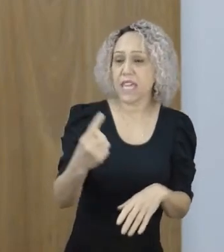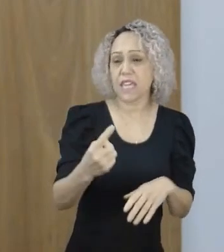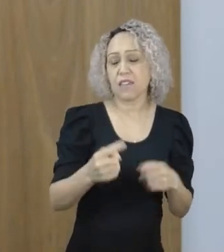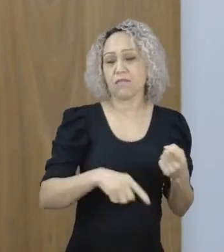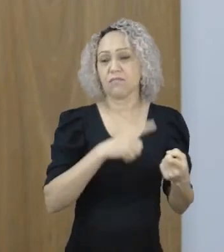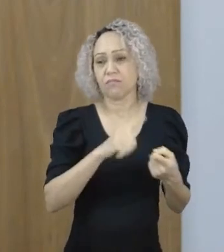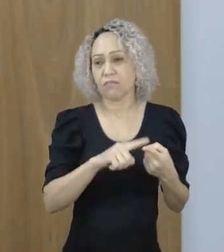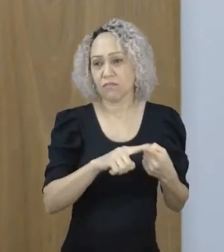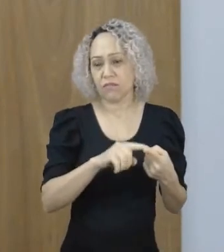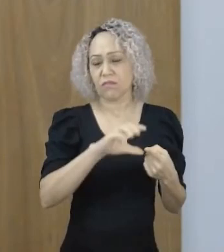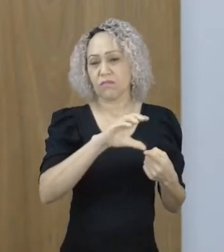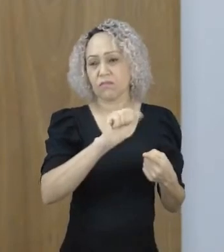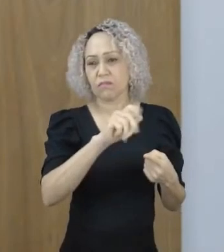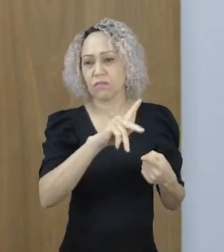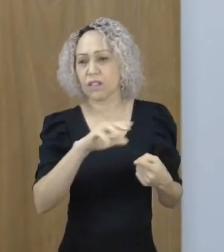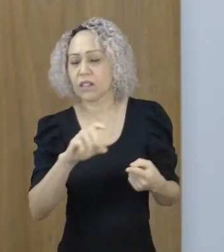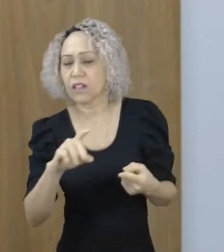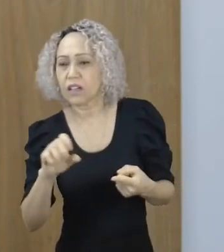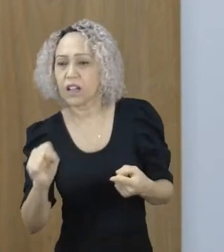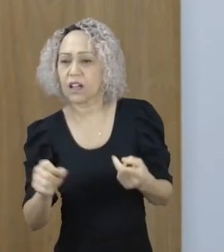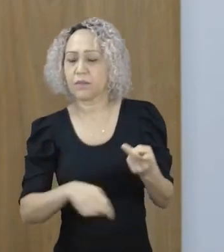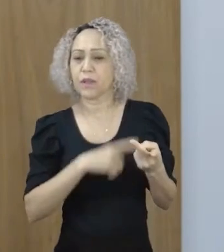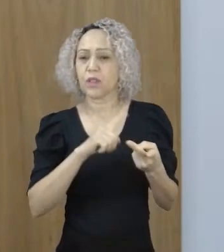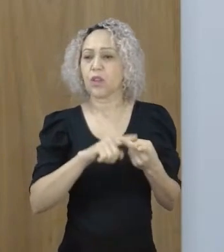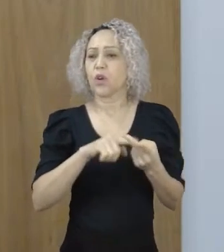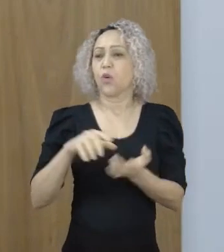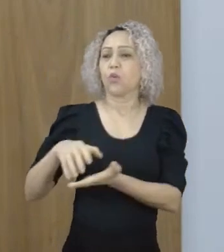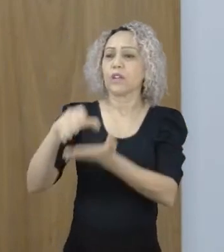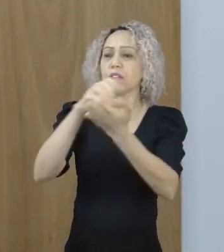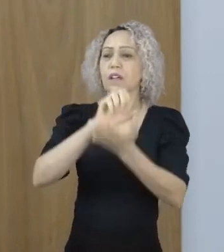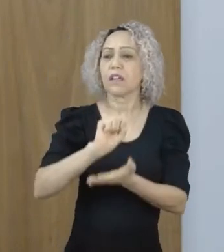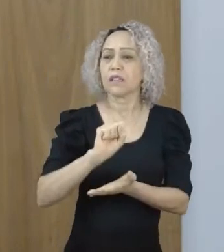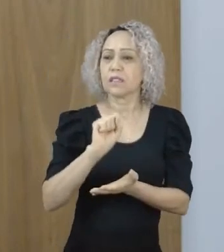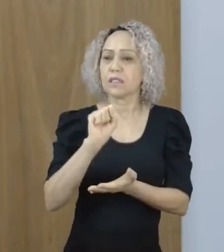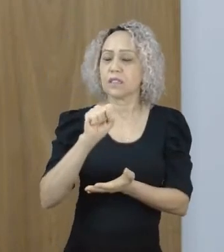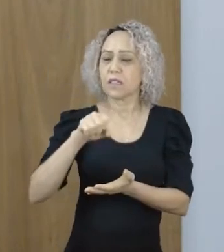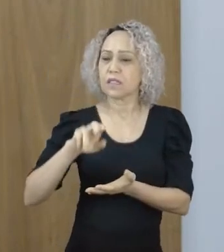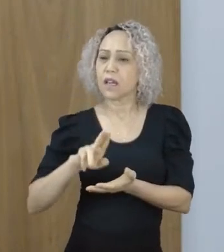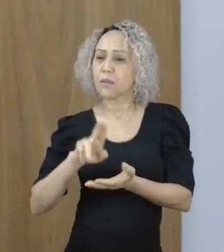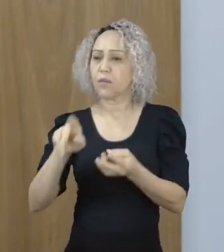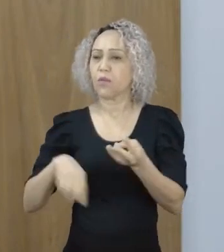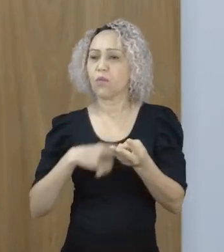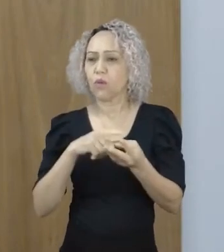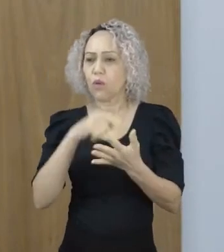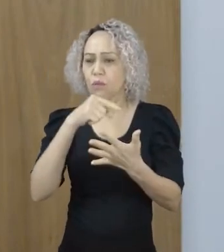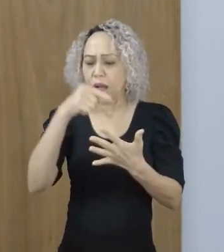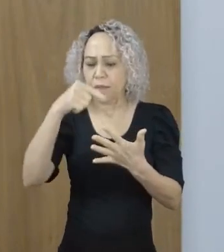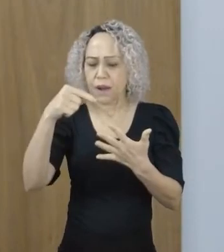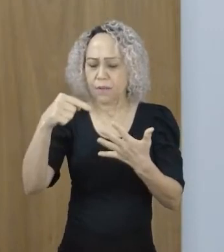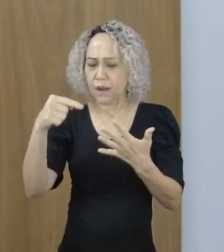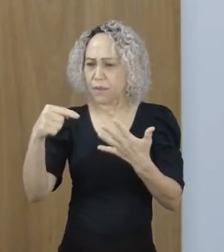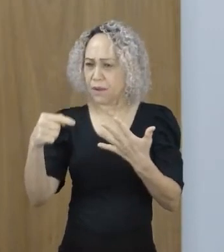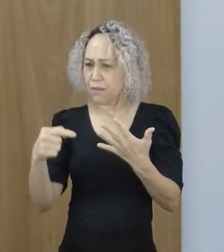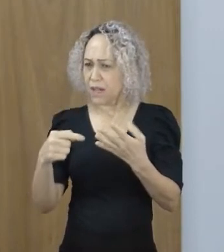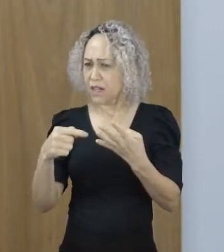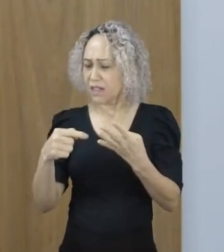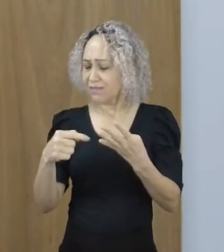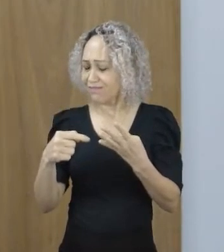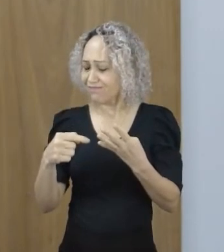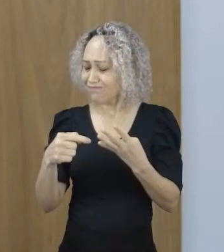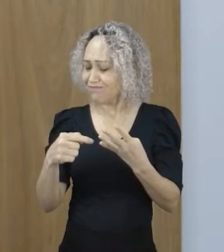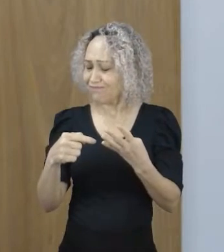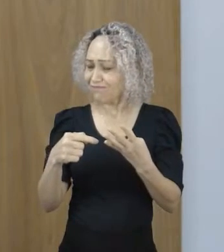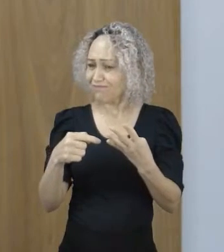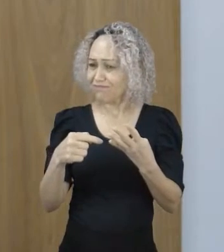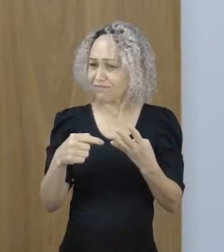CAPES, unidade do SAMU, serviços que foram abertos e não recebiam um centavo do governo federal. No meu estado